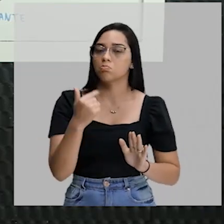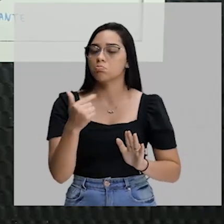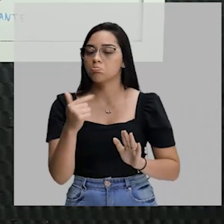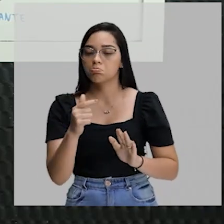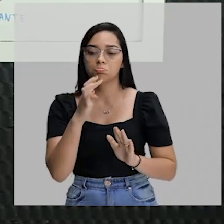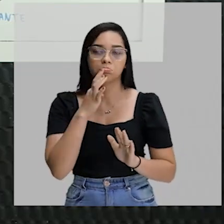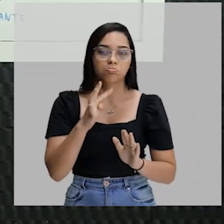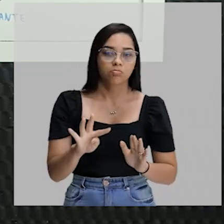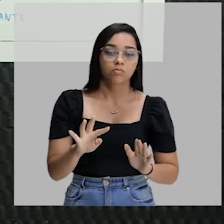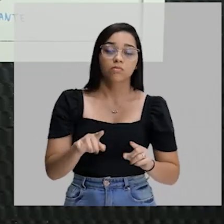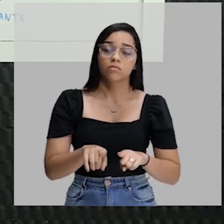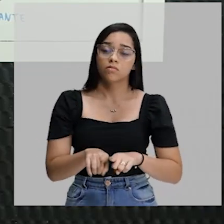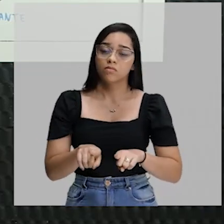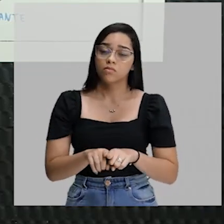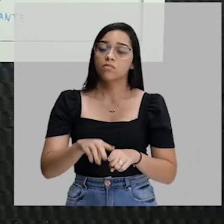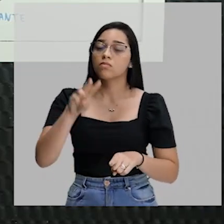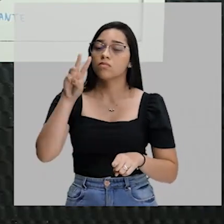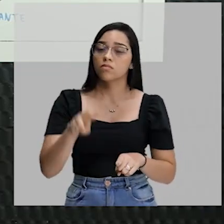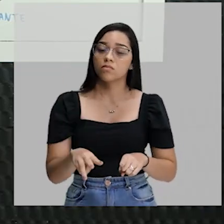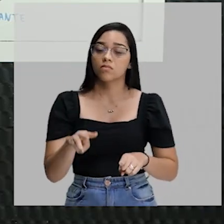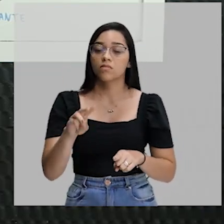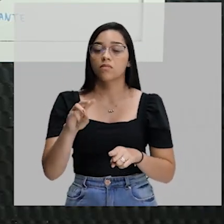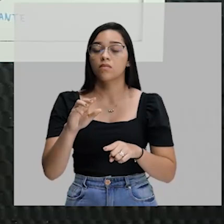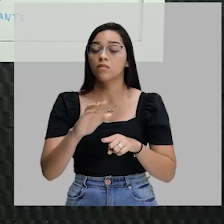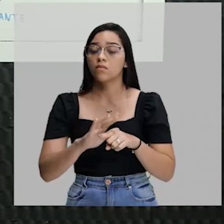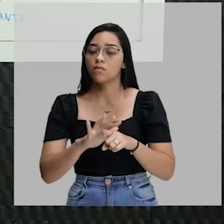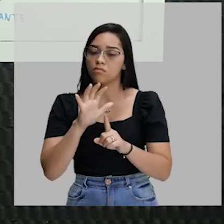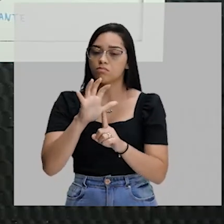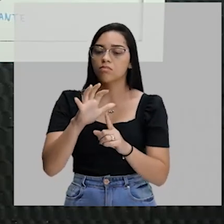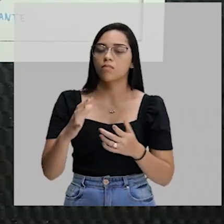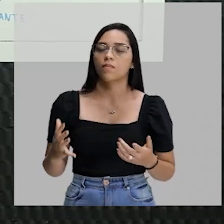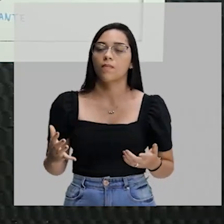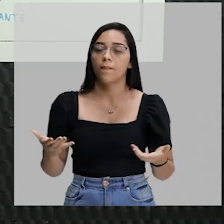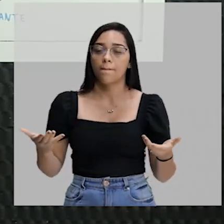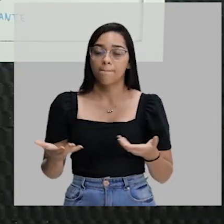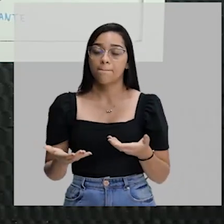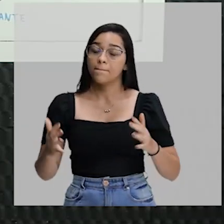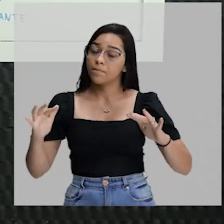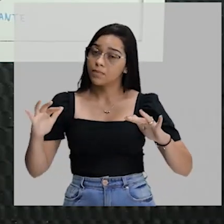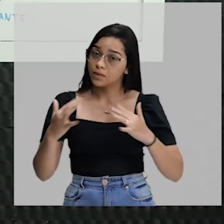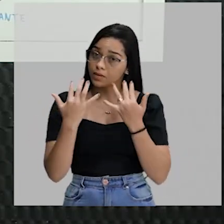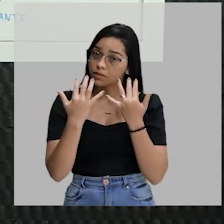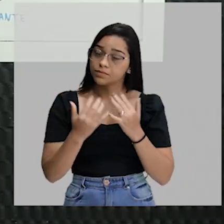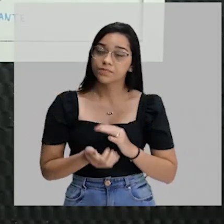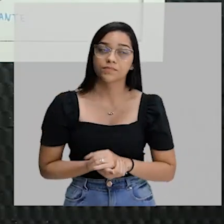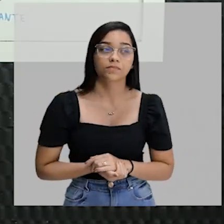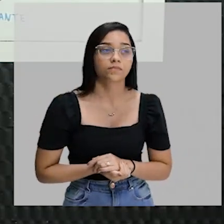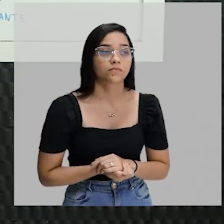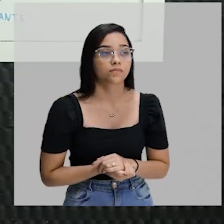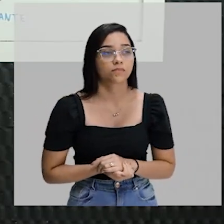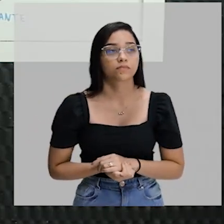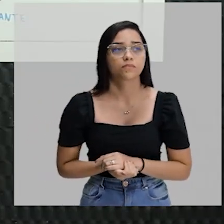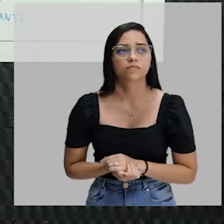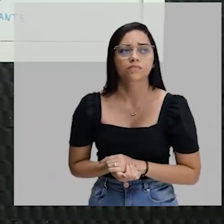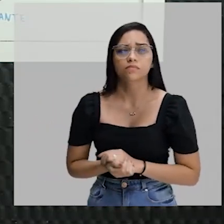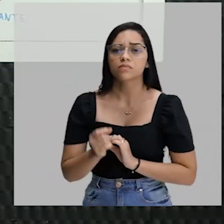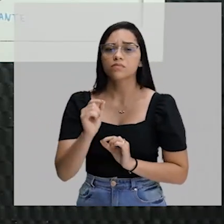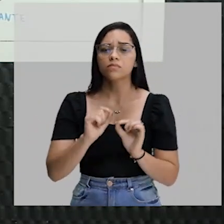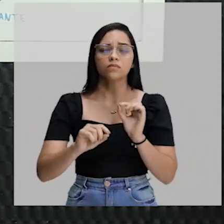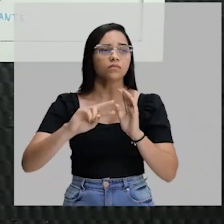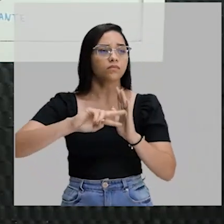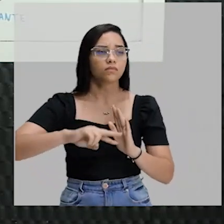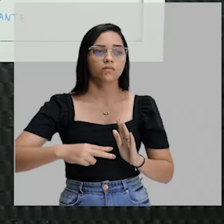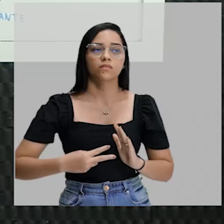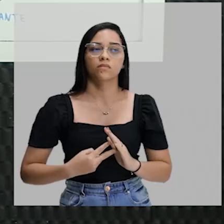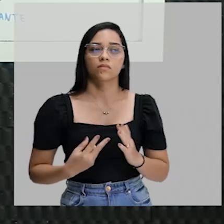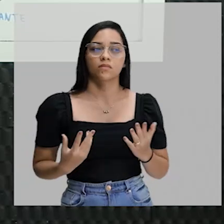sexo conhecido e quem são os indivíduos afetados. Agora, preste atenção aqui, pessoal, ó, essa parte aqui. O que significa tudo